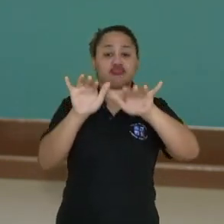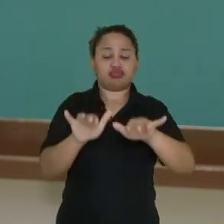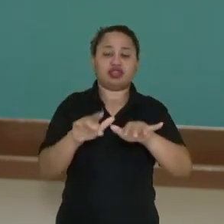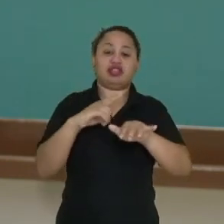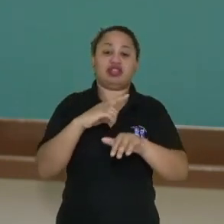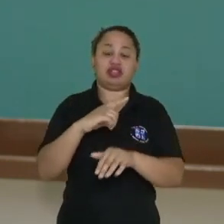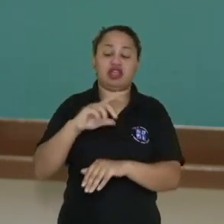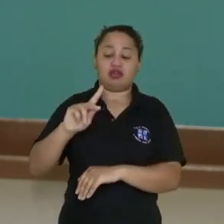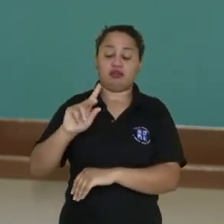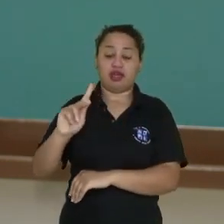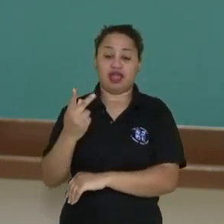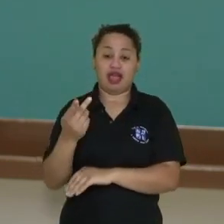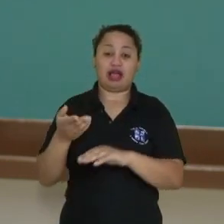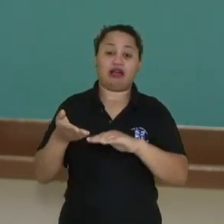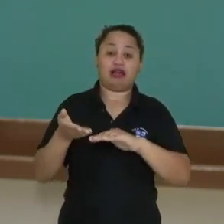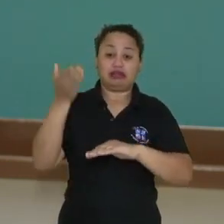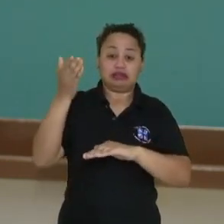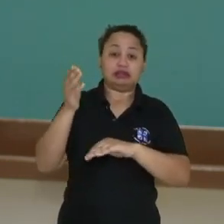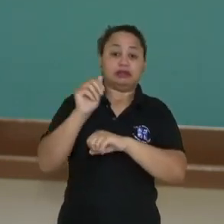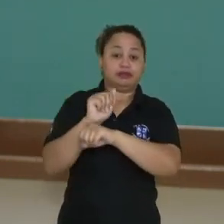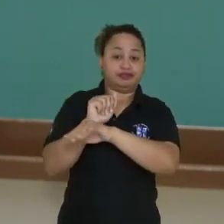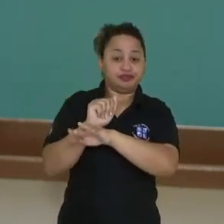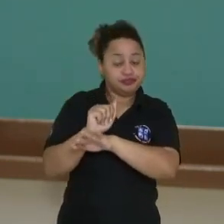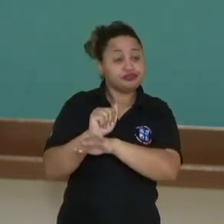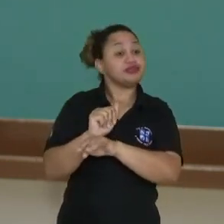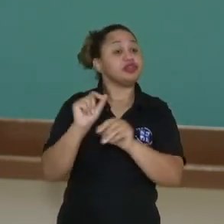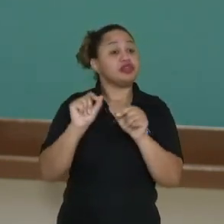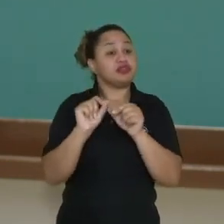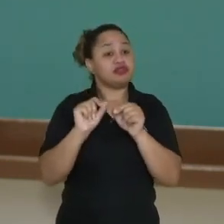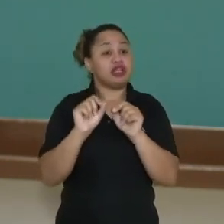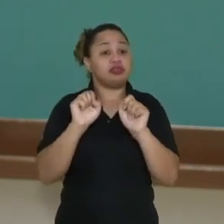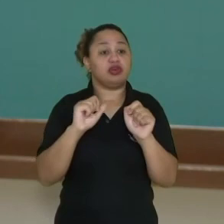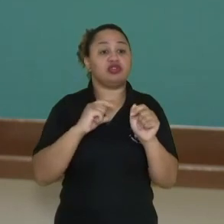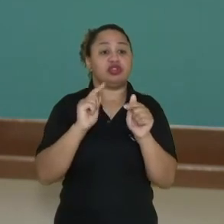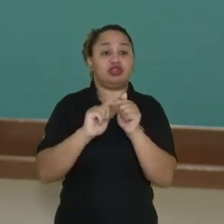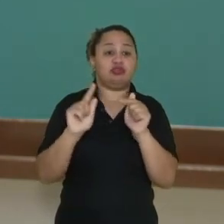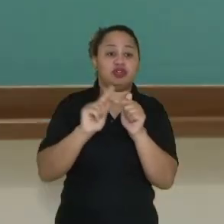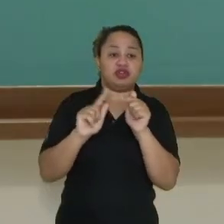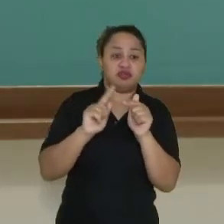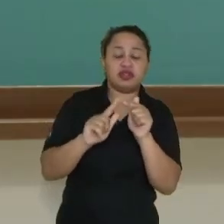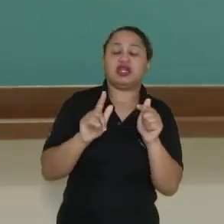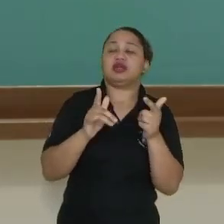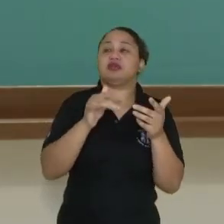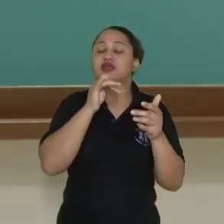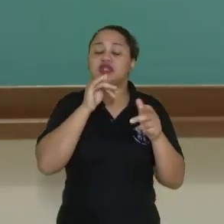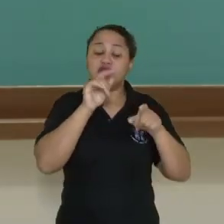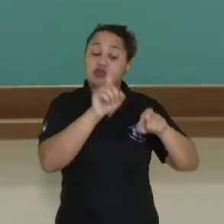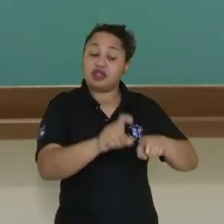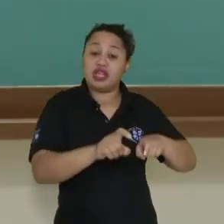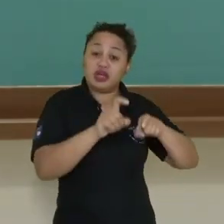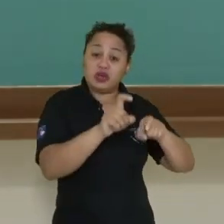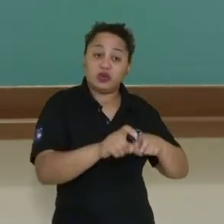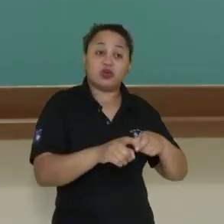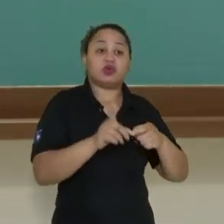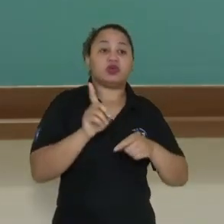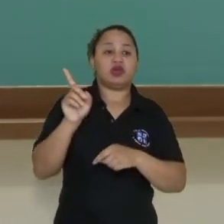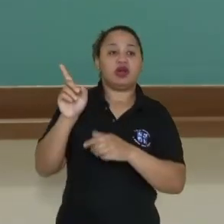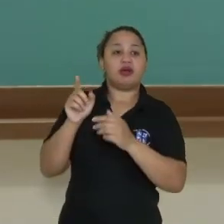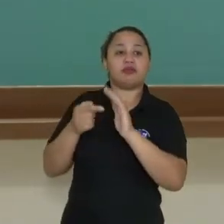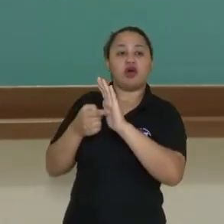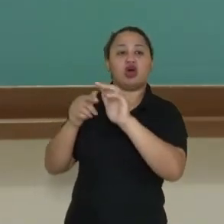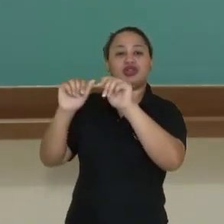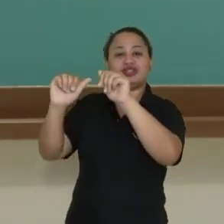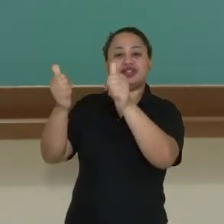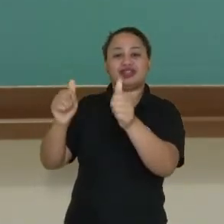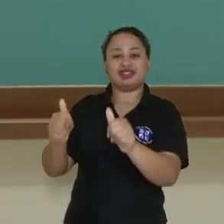pH, né, bastante ácido ali, capaz assim de gerar problemas ali na questão de agricultura, né? Aqui aparece sob